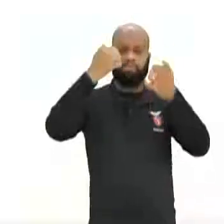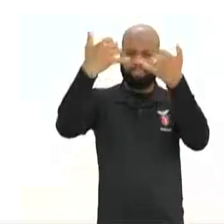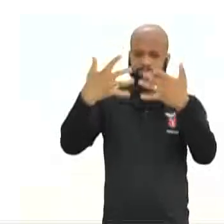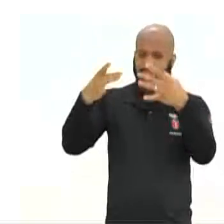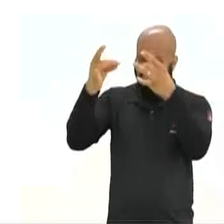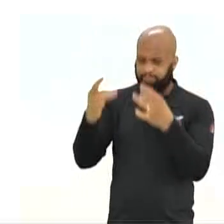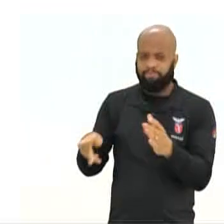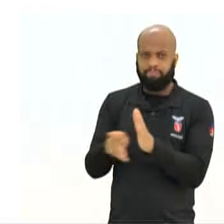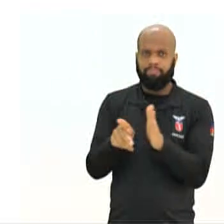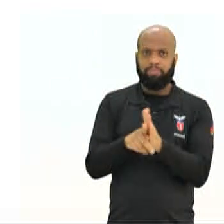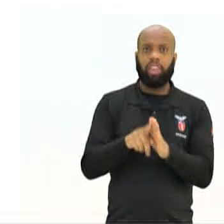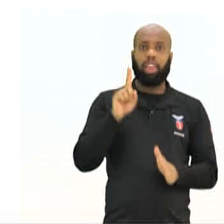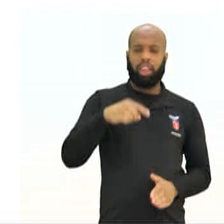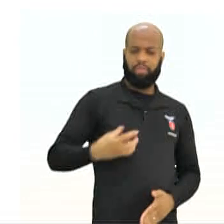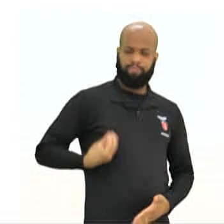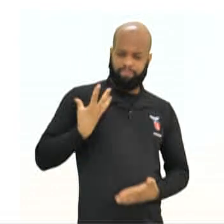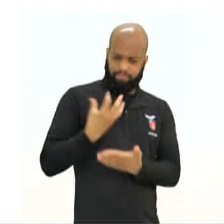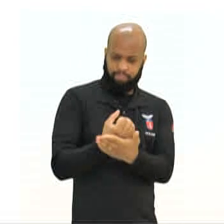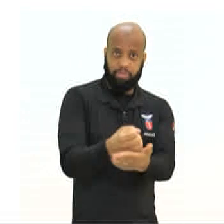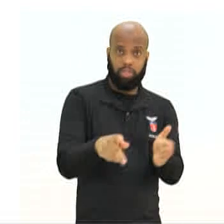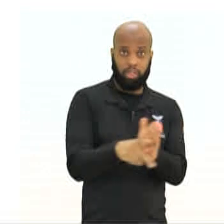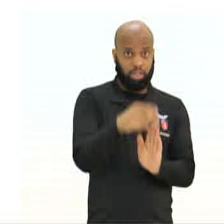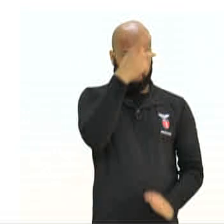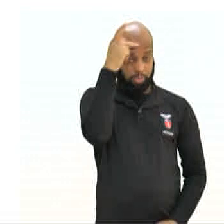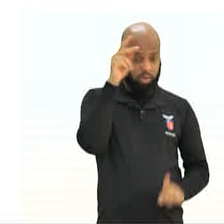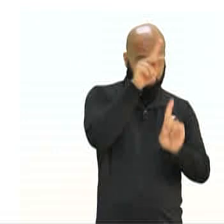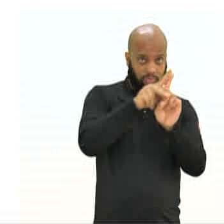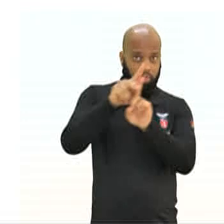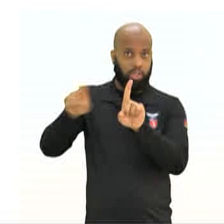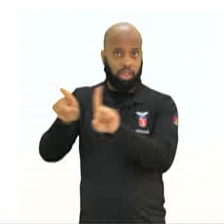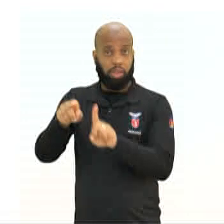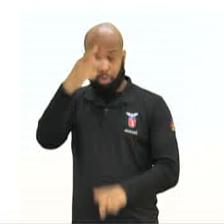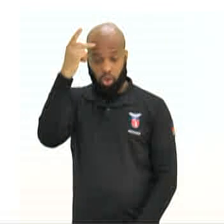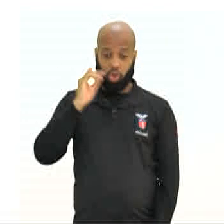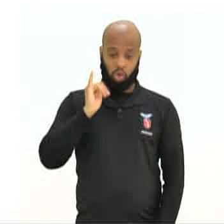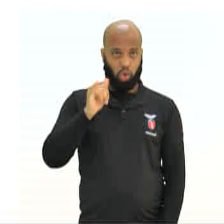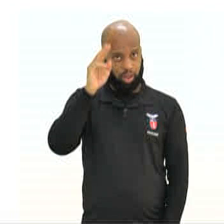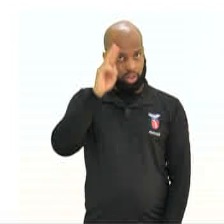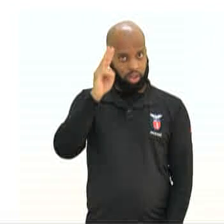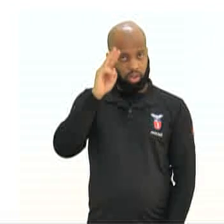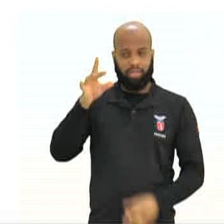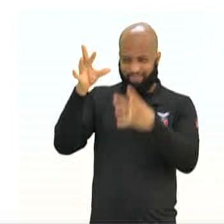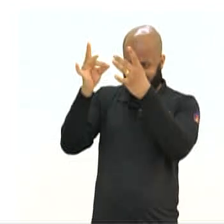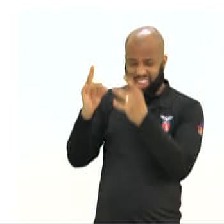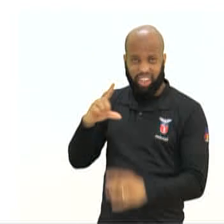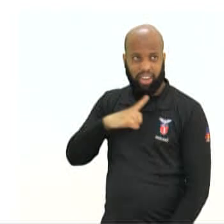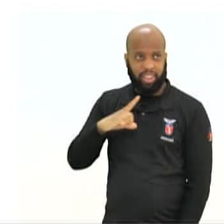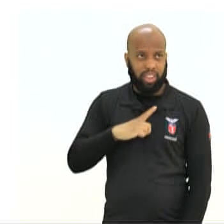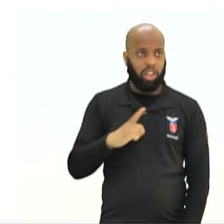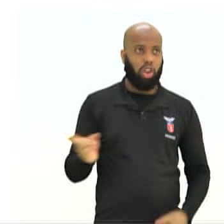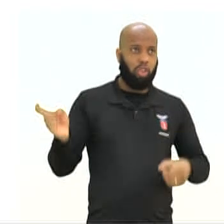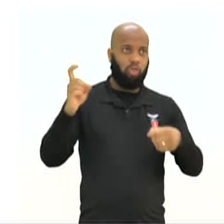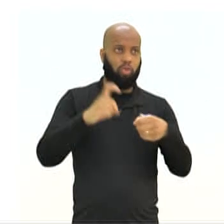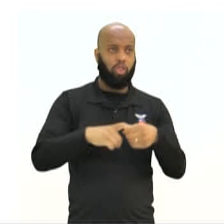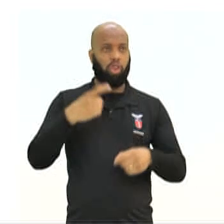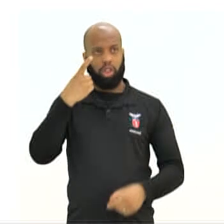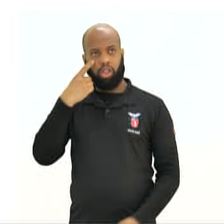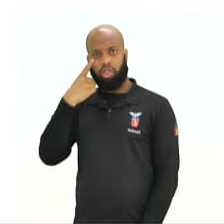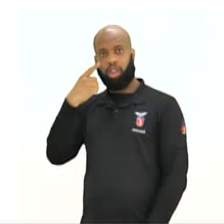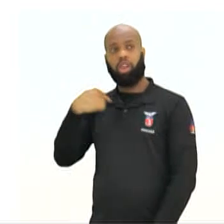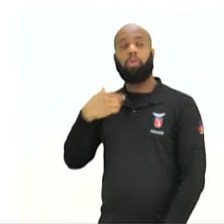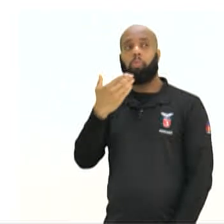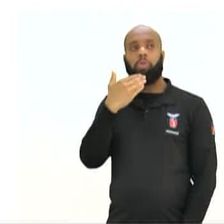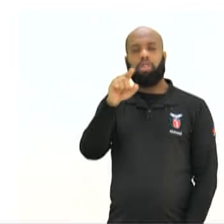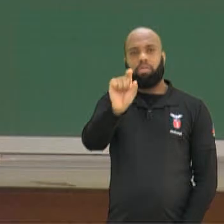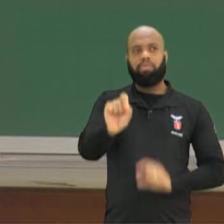dos dados biográficos do personagem narrador. Meus amigos, descrição minuciosa, por favor, eu peço, vamos voltar aqui. Eu pedi para